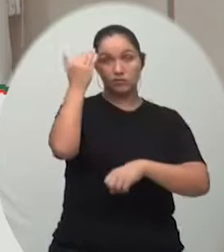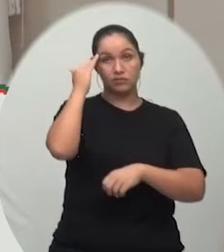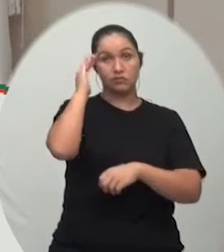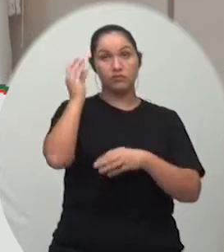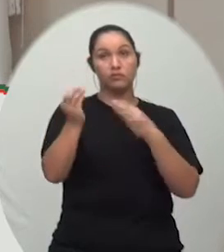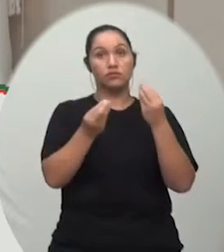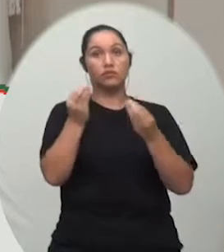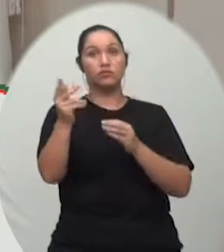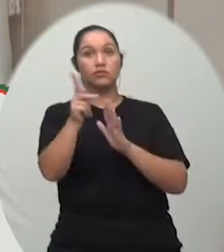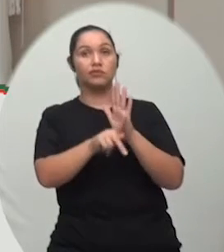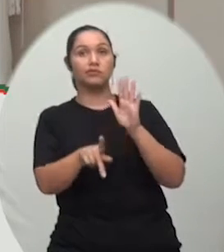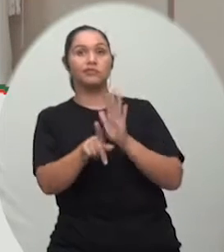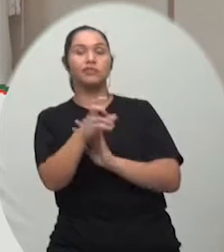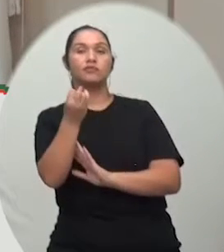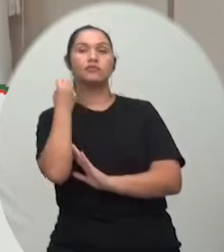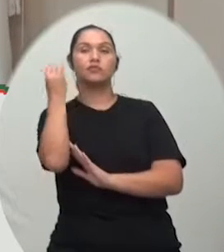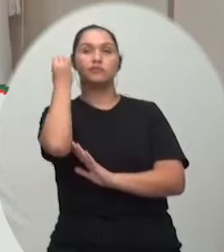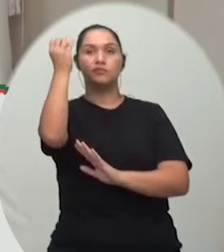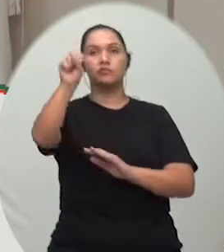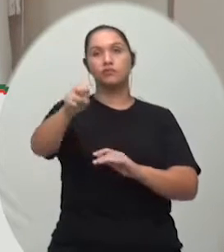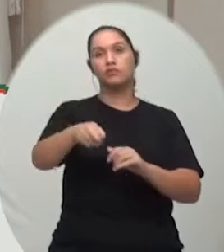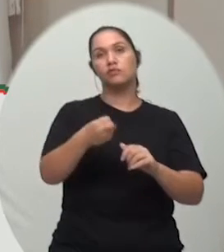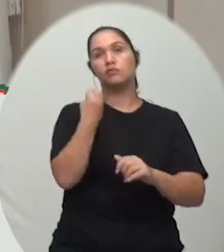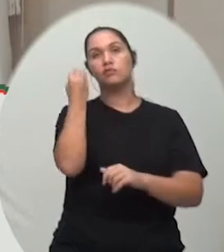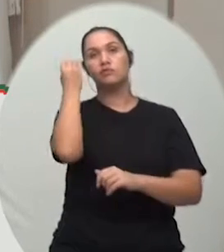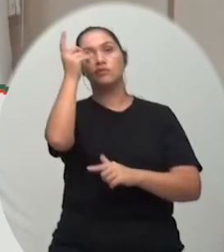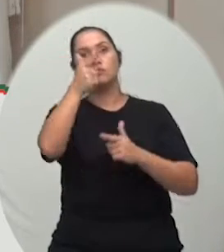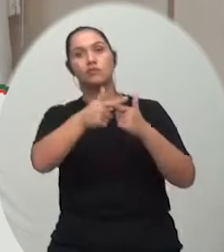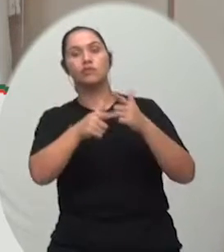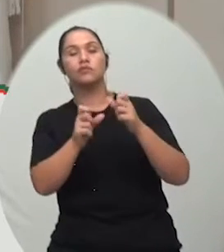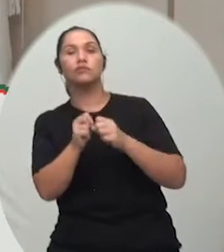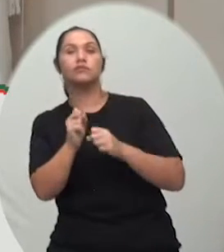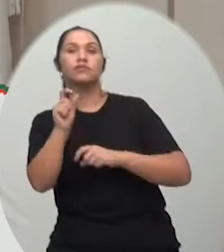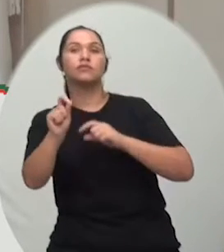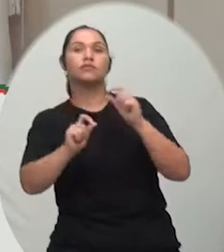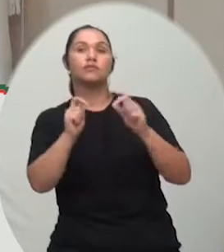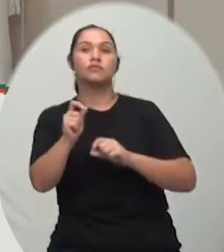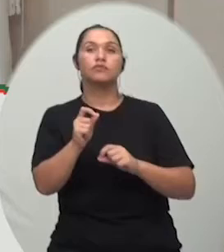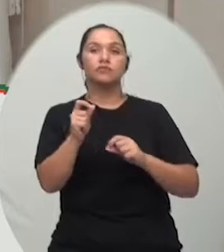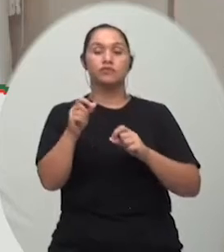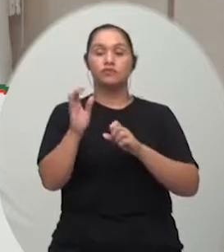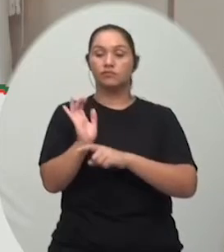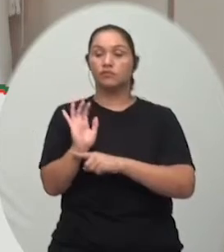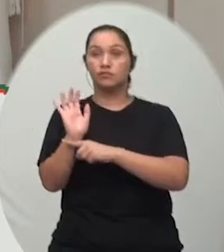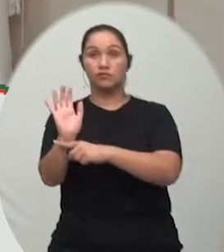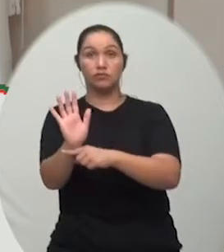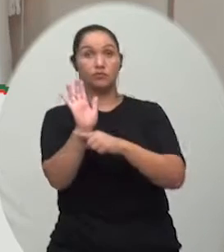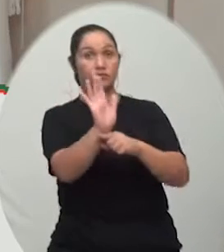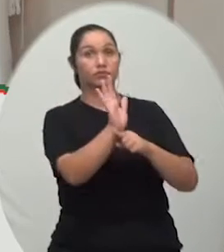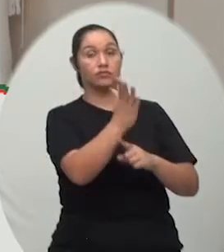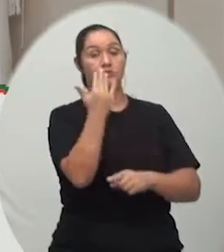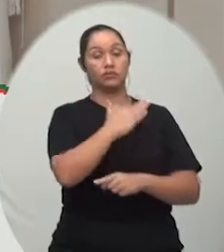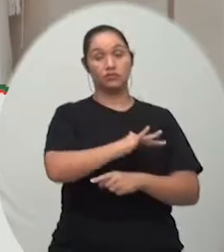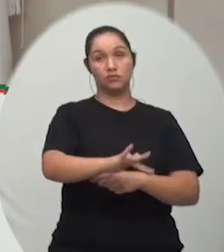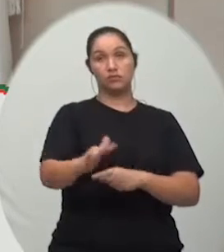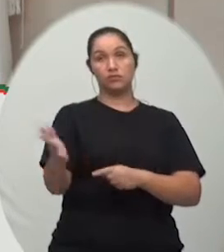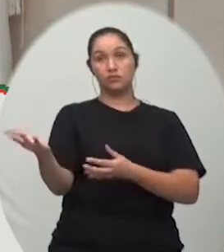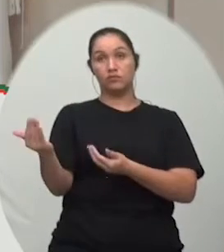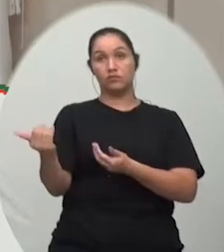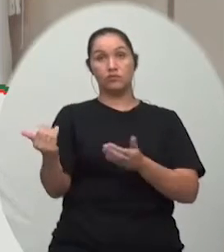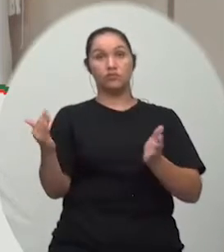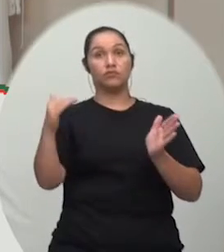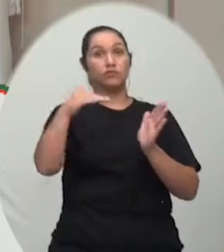lei ele é importante. É importante porque irá trazer benefícios para jovens de até 17